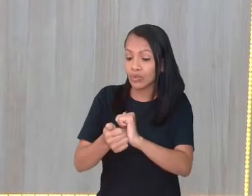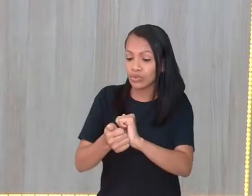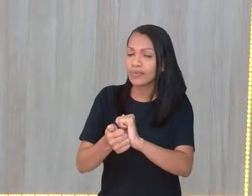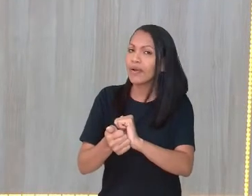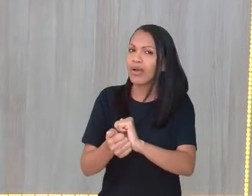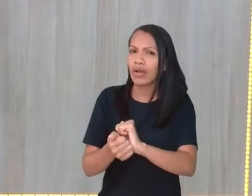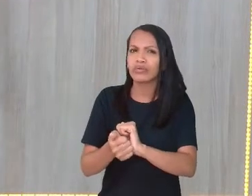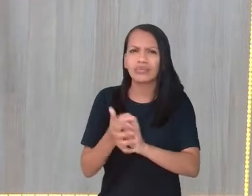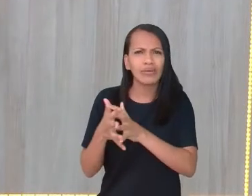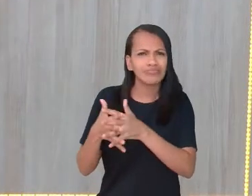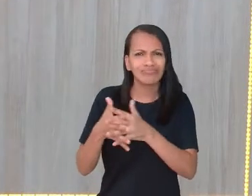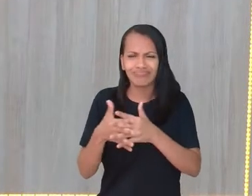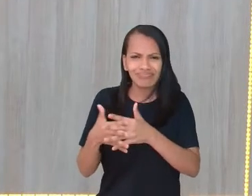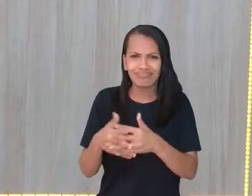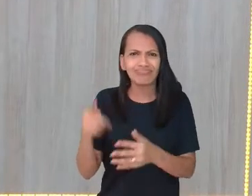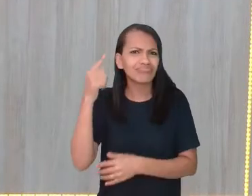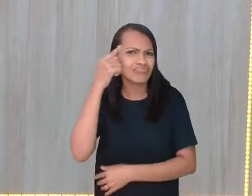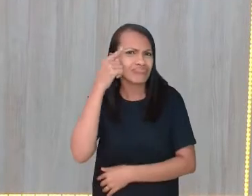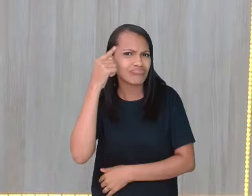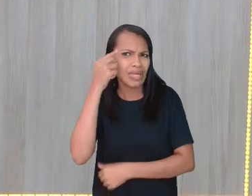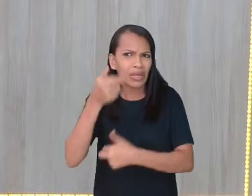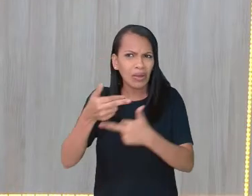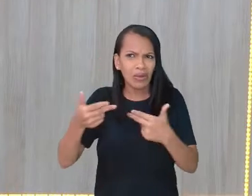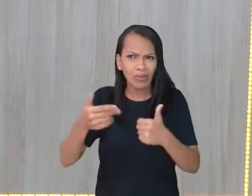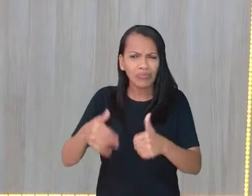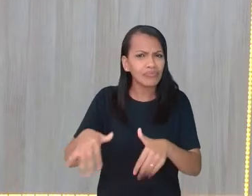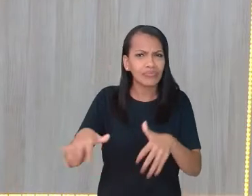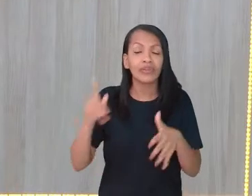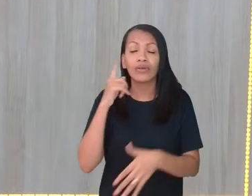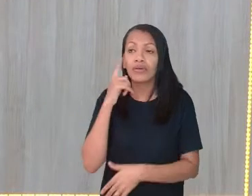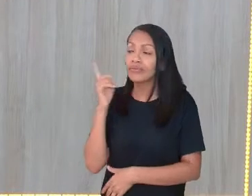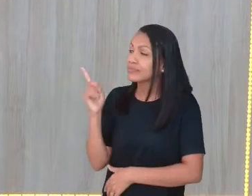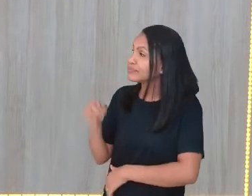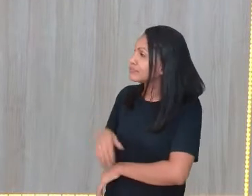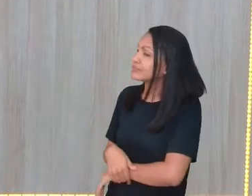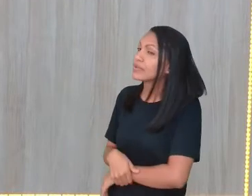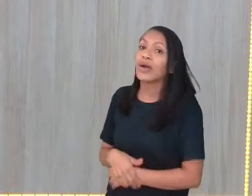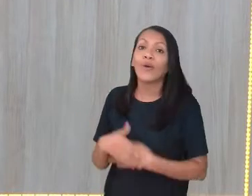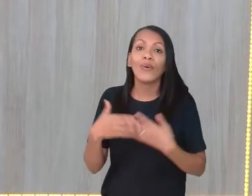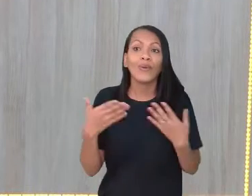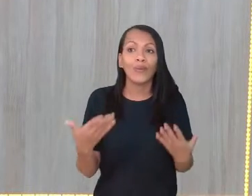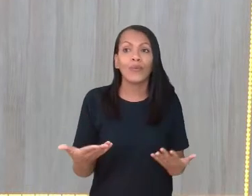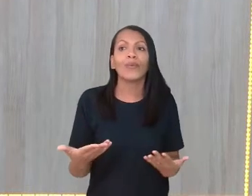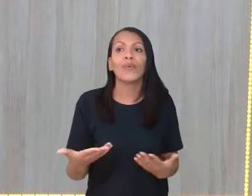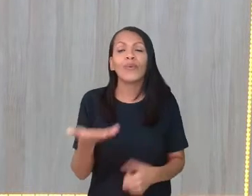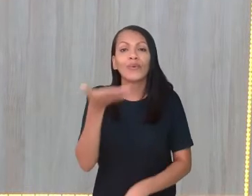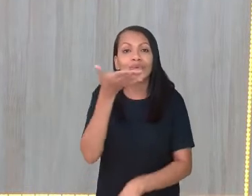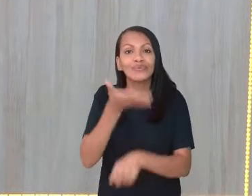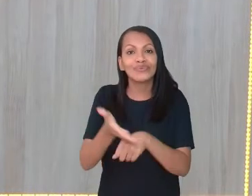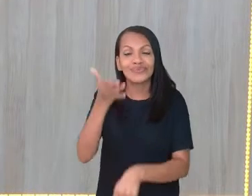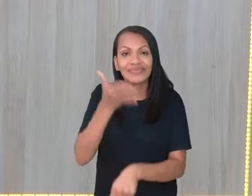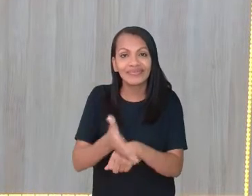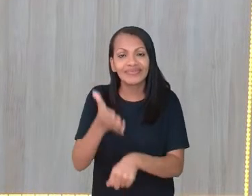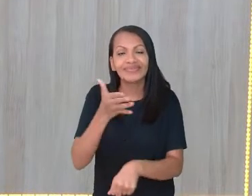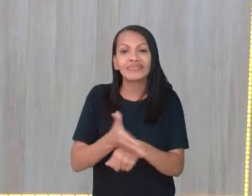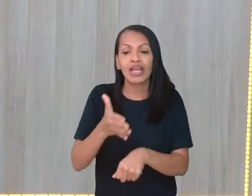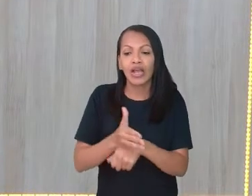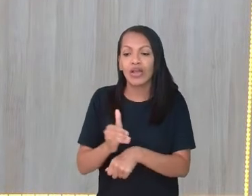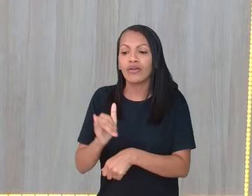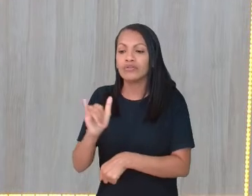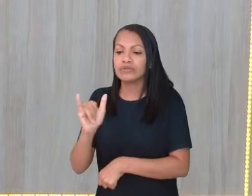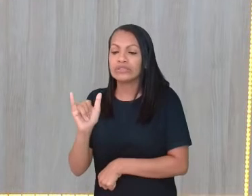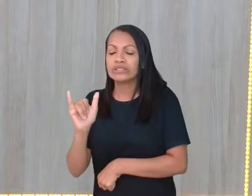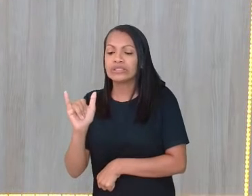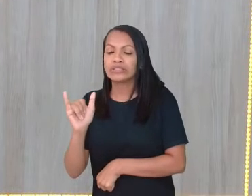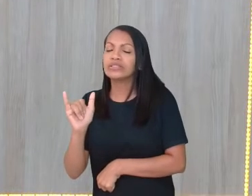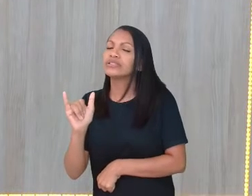não fica aí pensando que é uma coisa meio aleatória, não. Quando a gente fala de práticas formais e não formais,